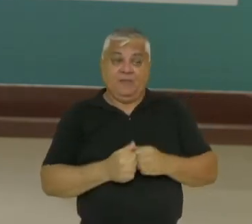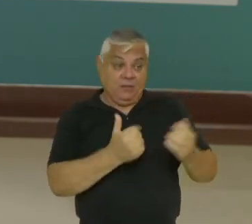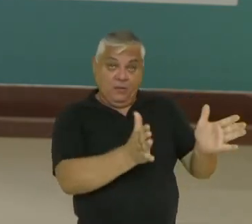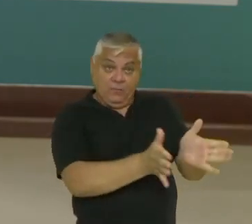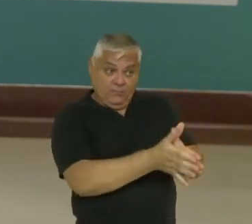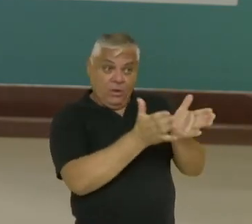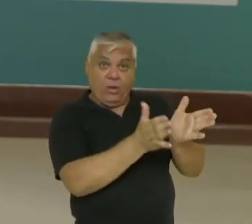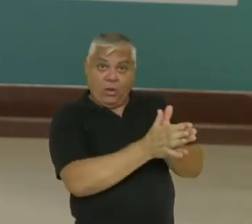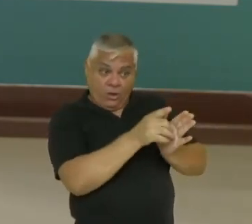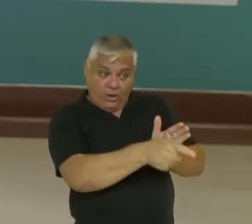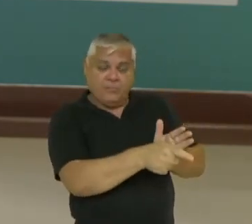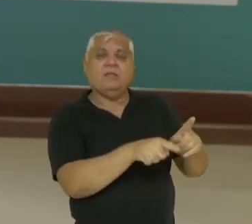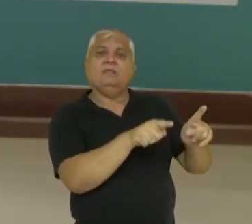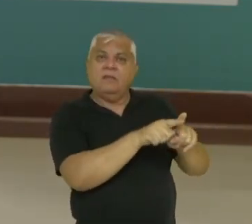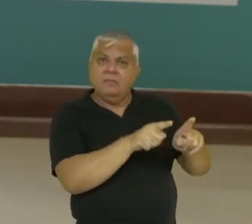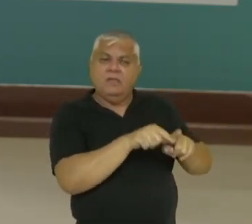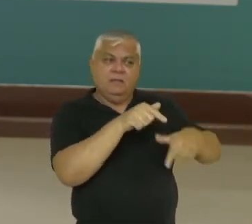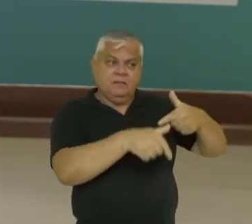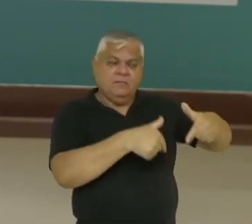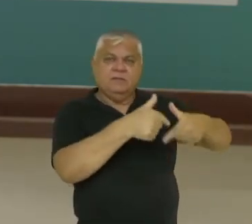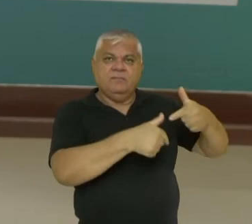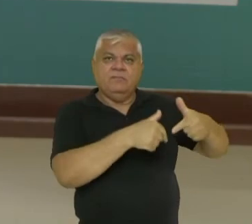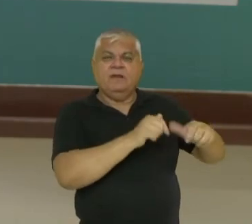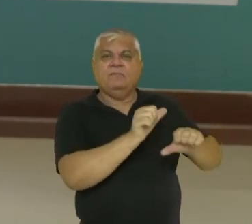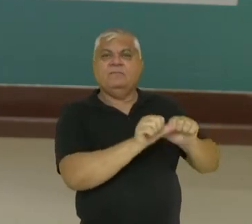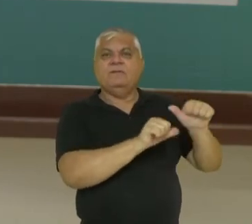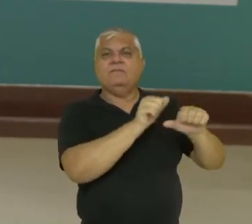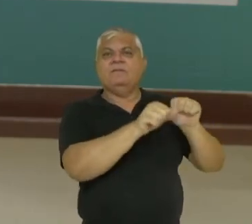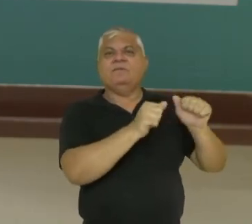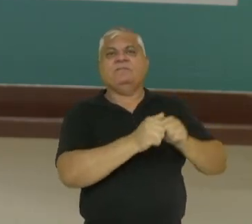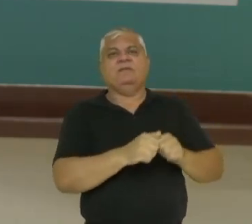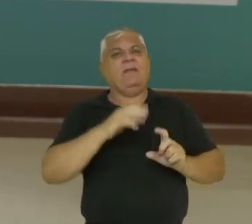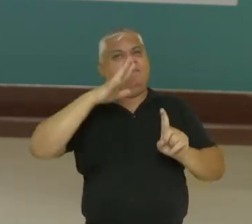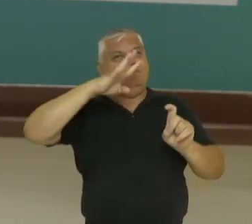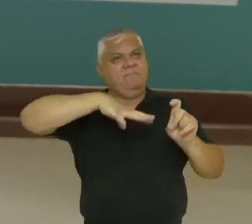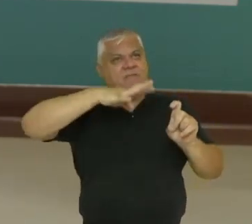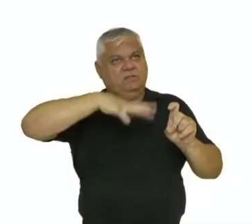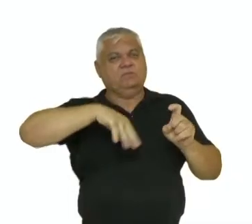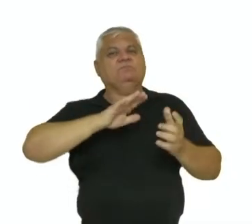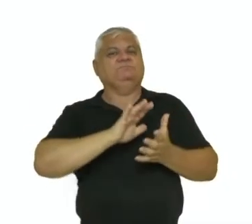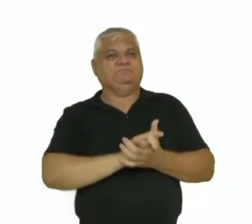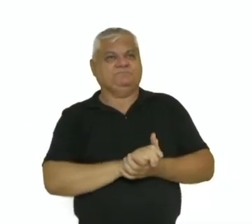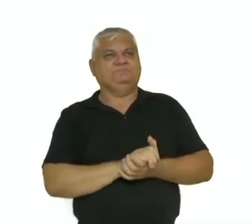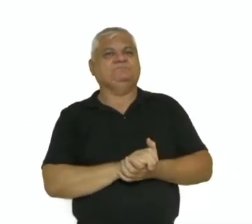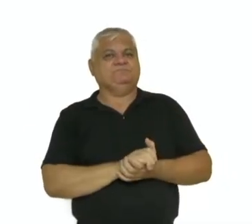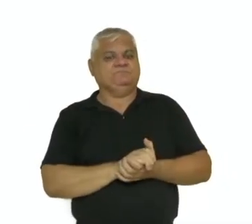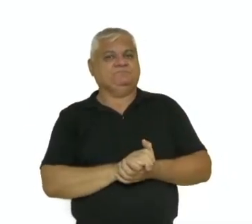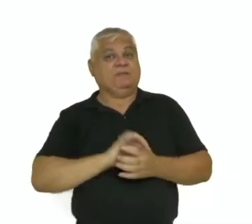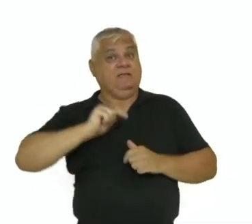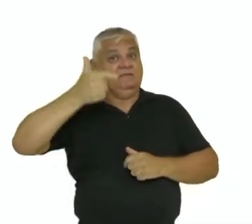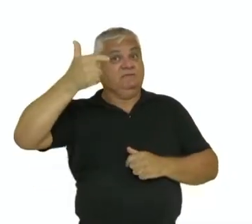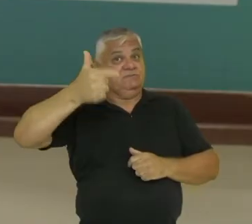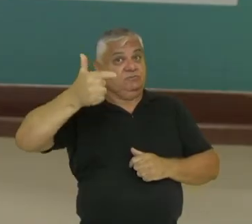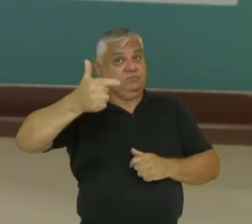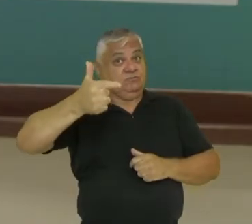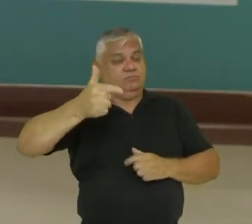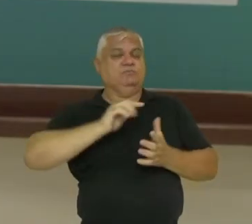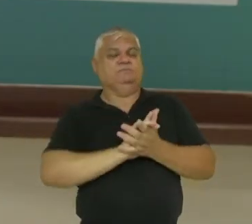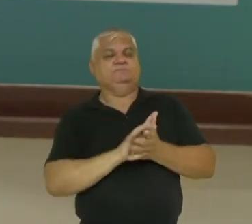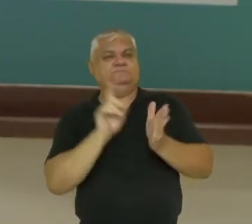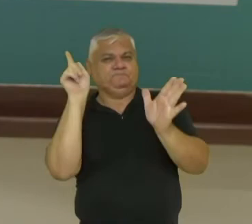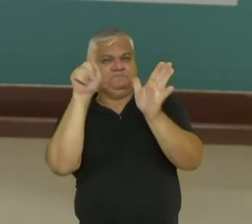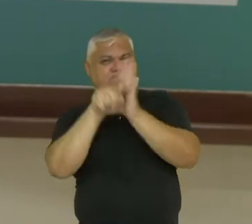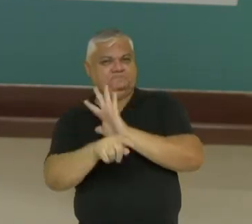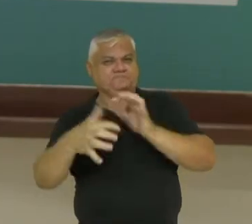aquela pessoa que sabe trabalhar com dinheiro, porque eu conheço histórias de herdeiros que herdaram